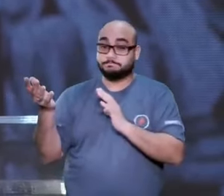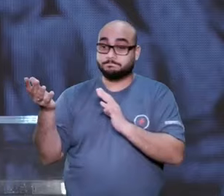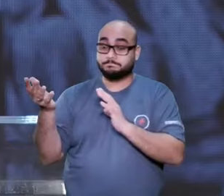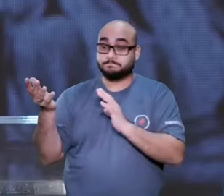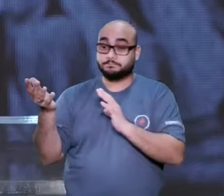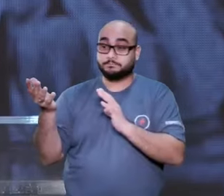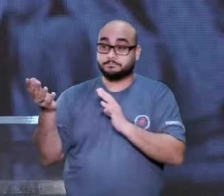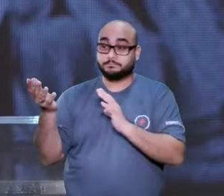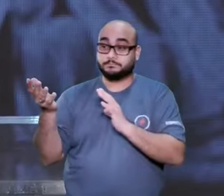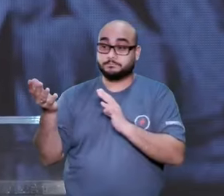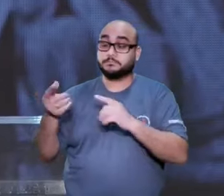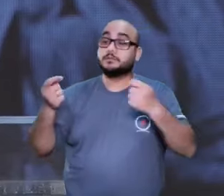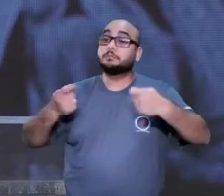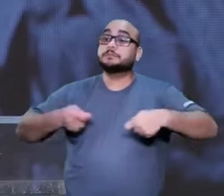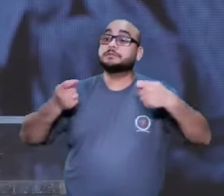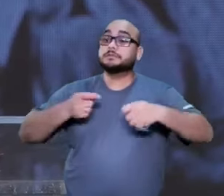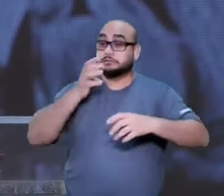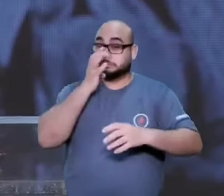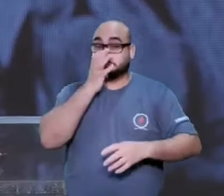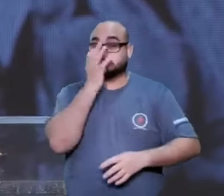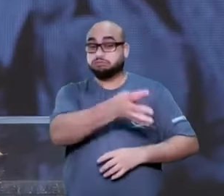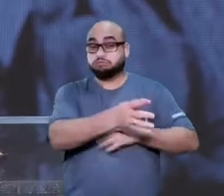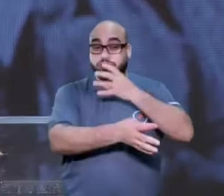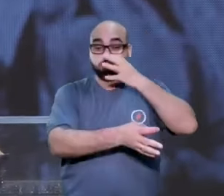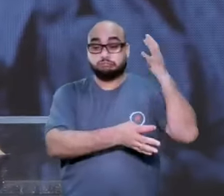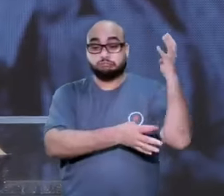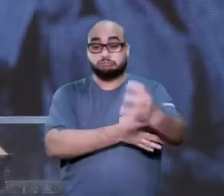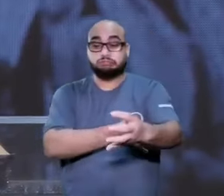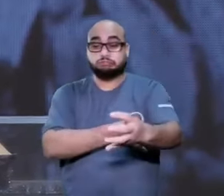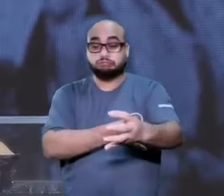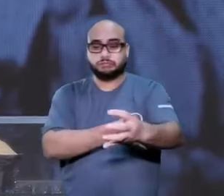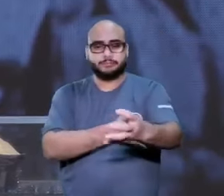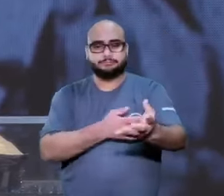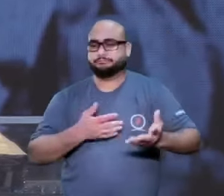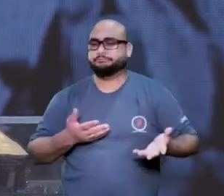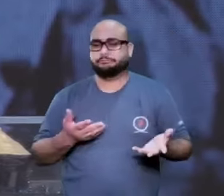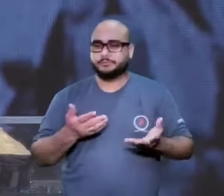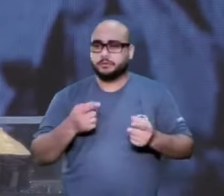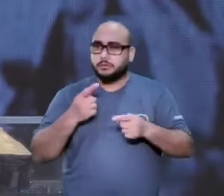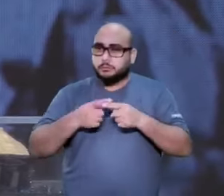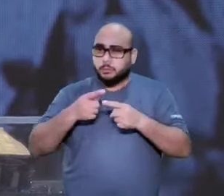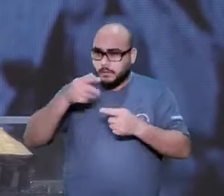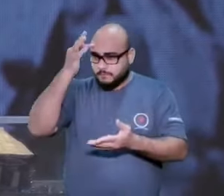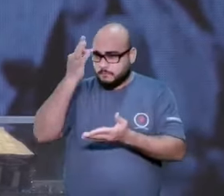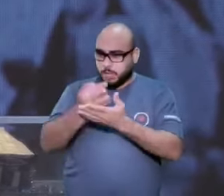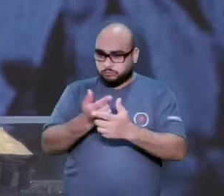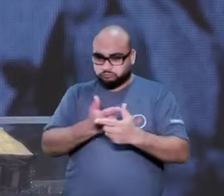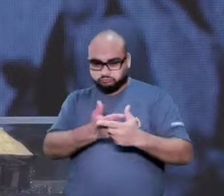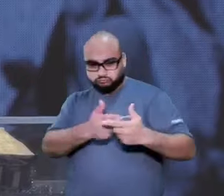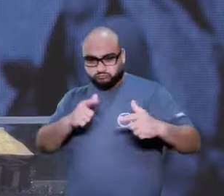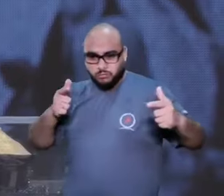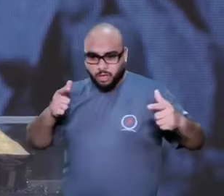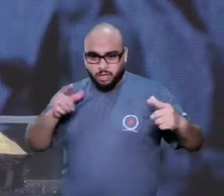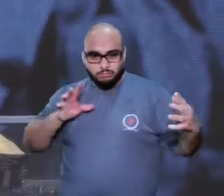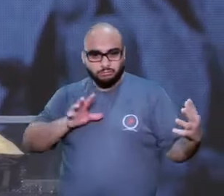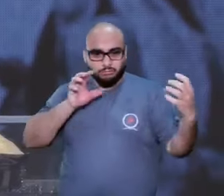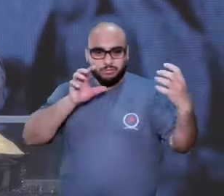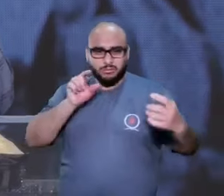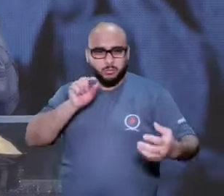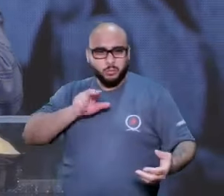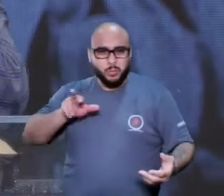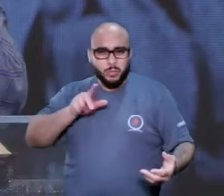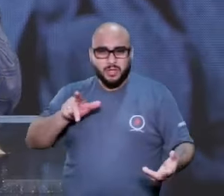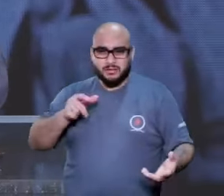precisa de julgamento tás como tu não tens fé estás desviado estás